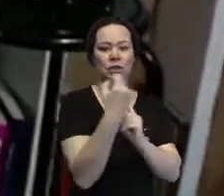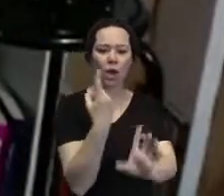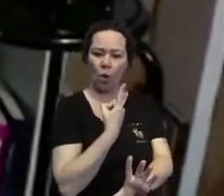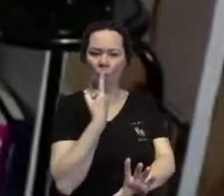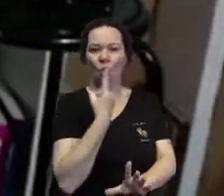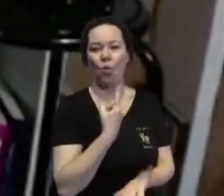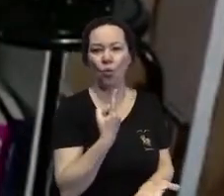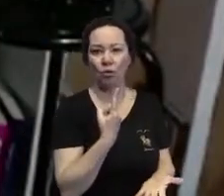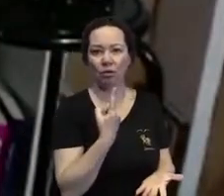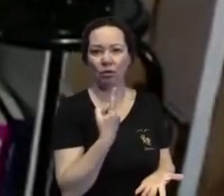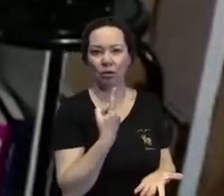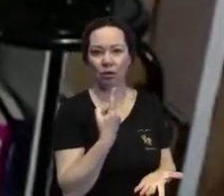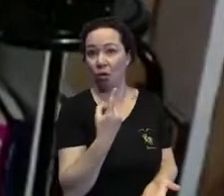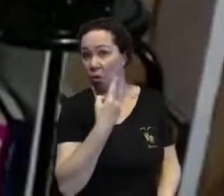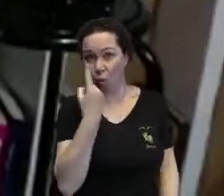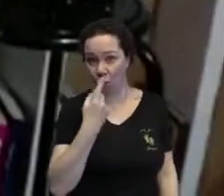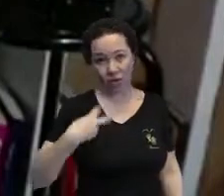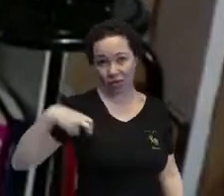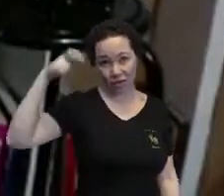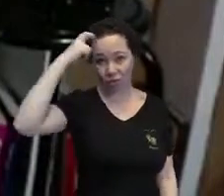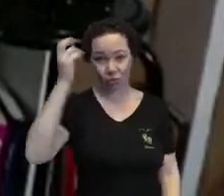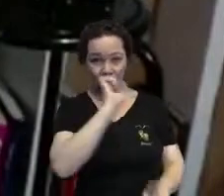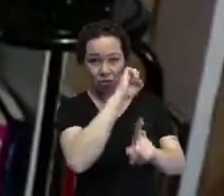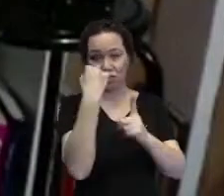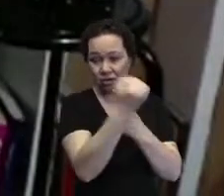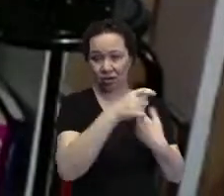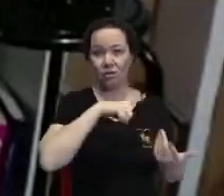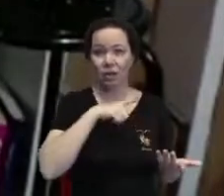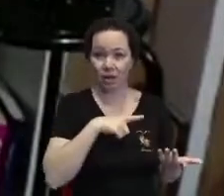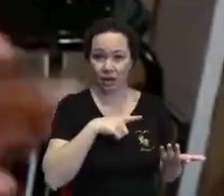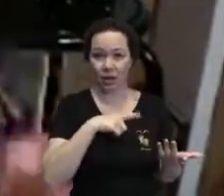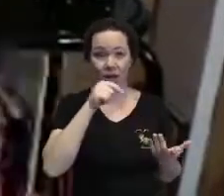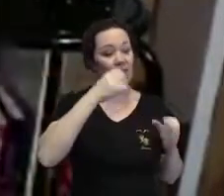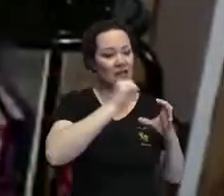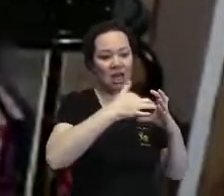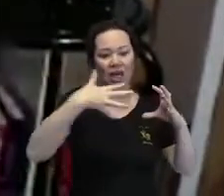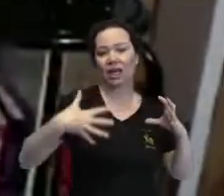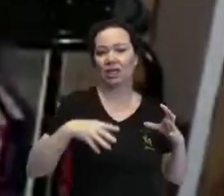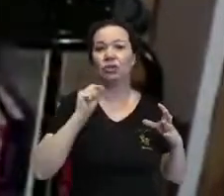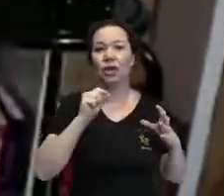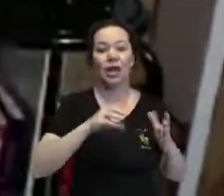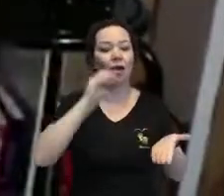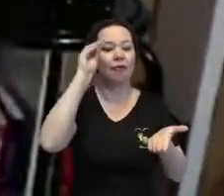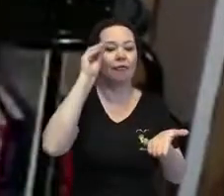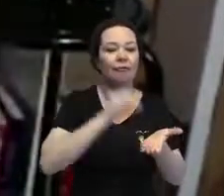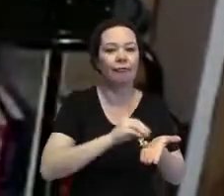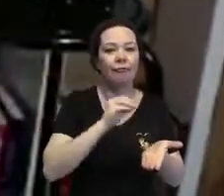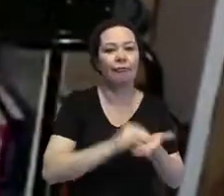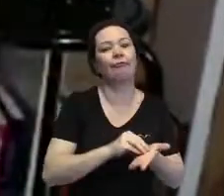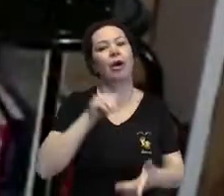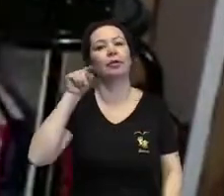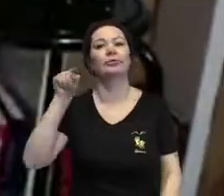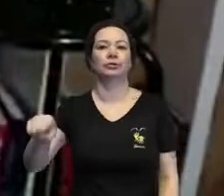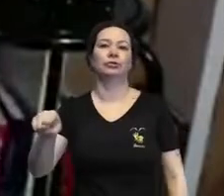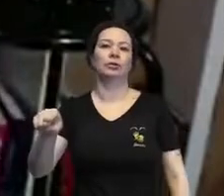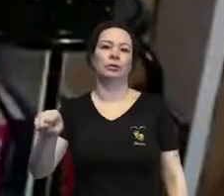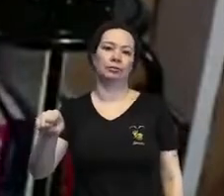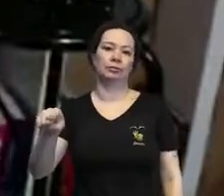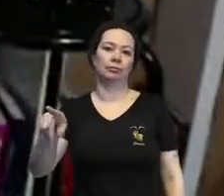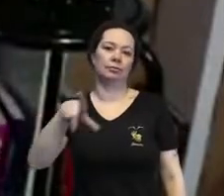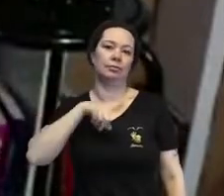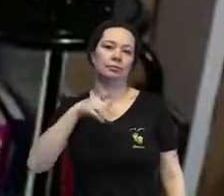Essa monocultura é exatamente a característica dessa falta de solidariedade que nós temos